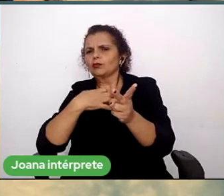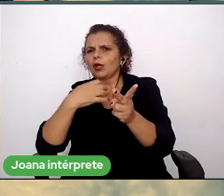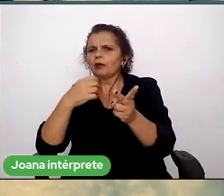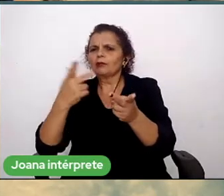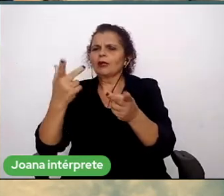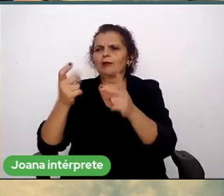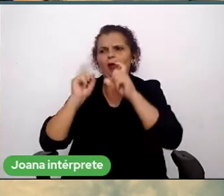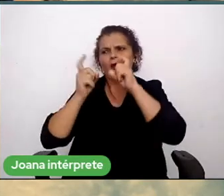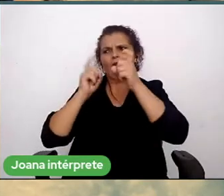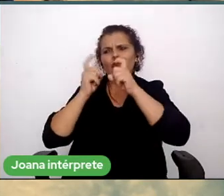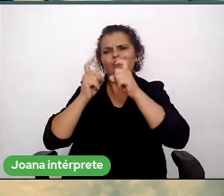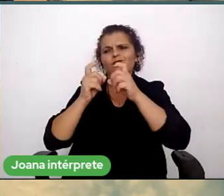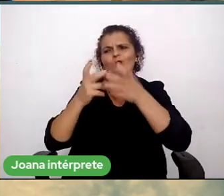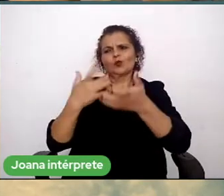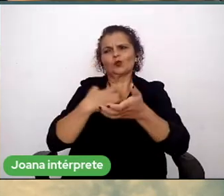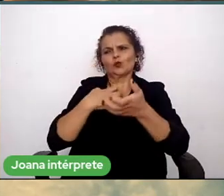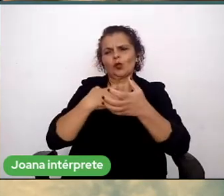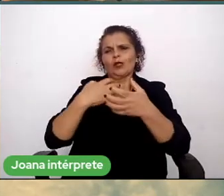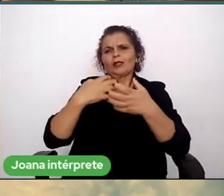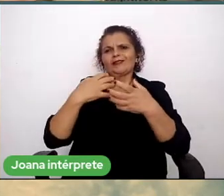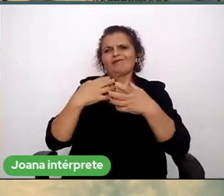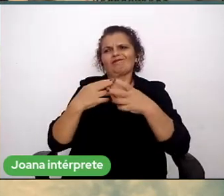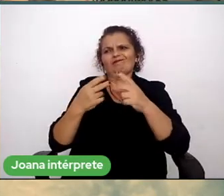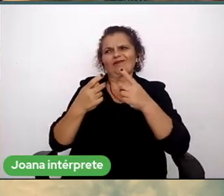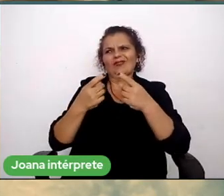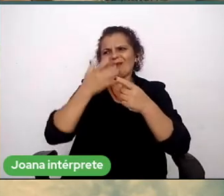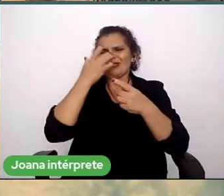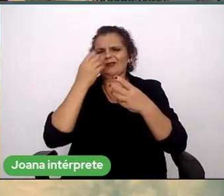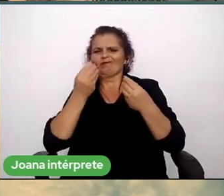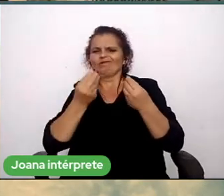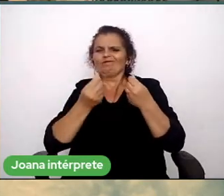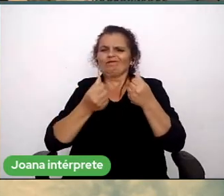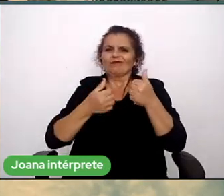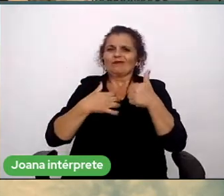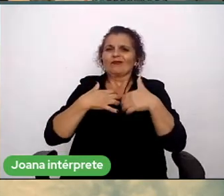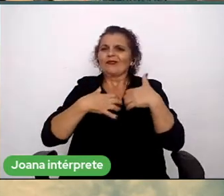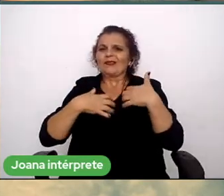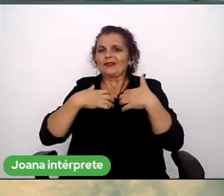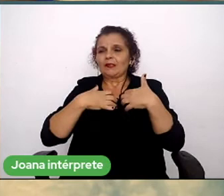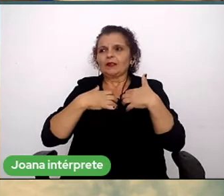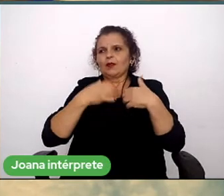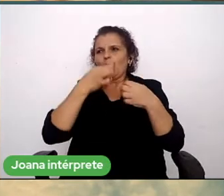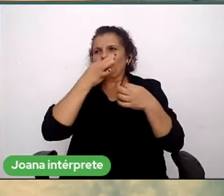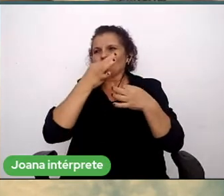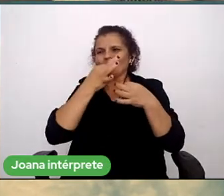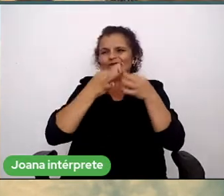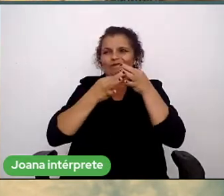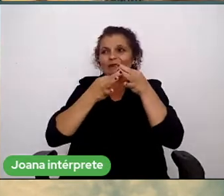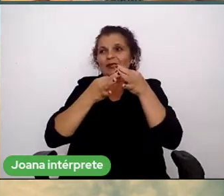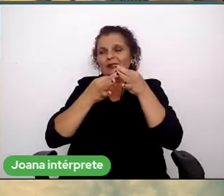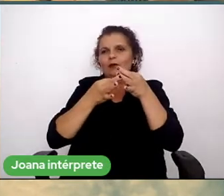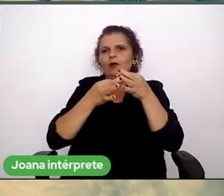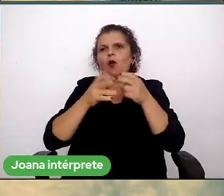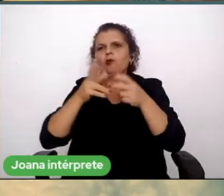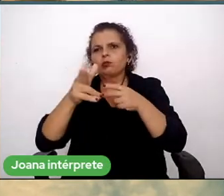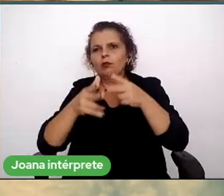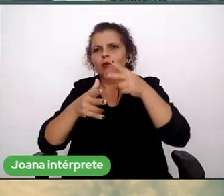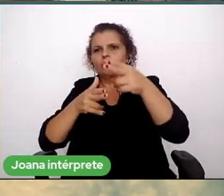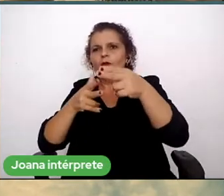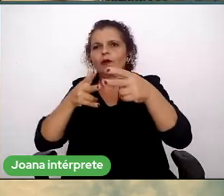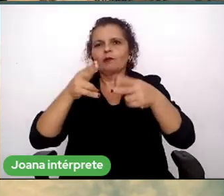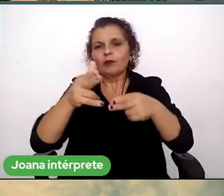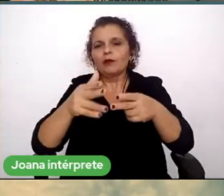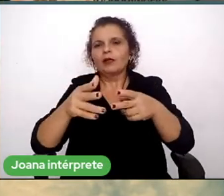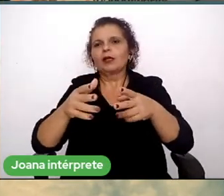reunião se deixa o pessoas desconfortáveis ao exporem suas próprias opiniões Qual é o quarto de mais ou eu